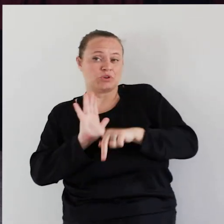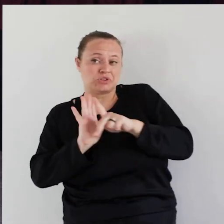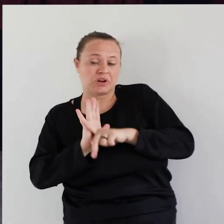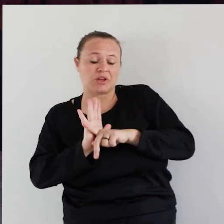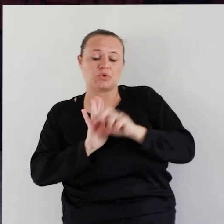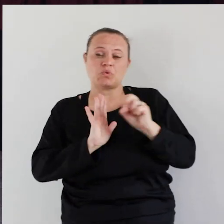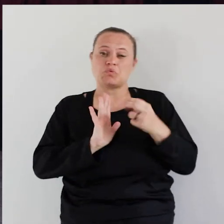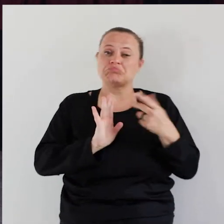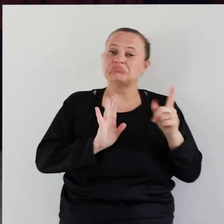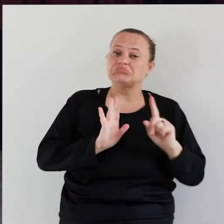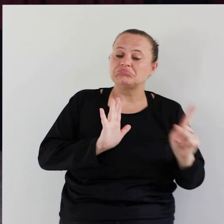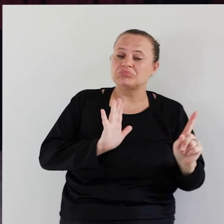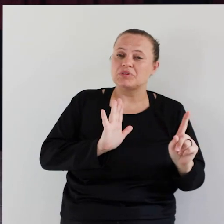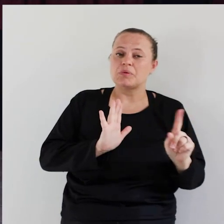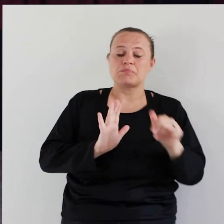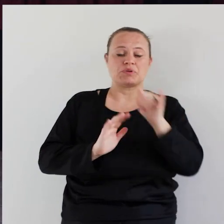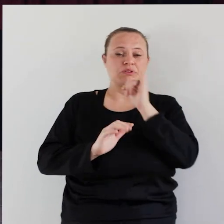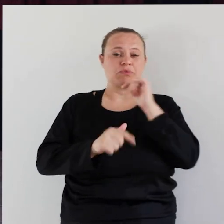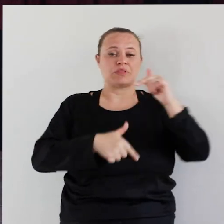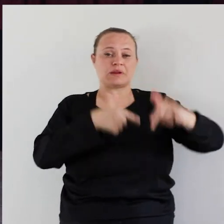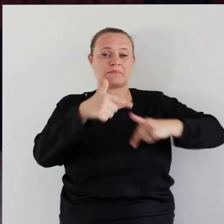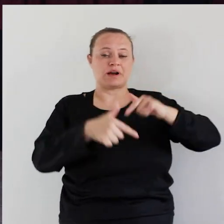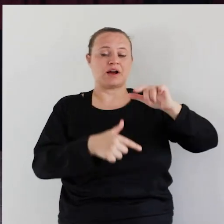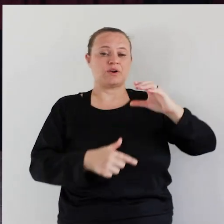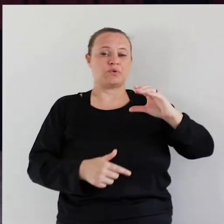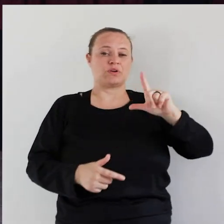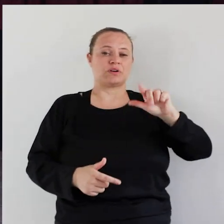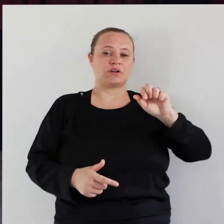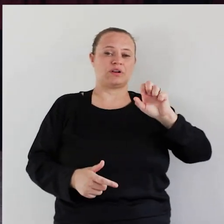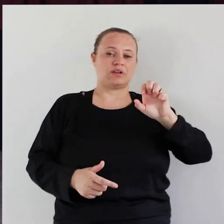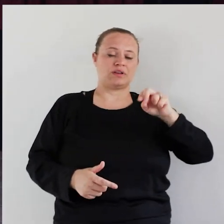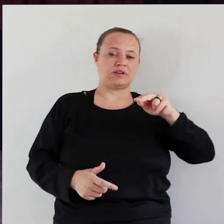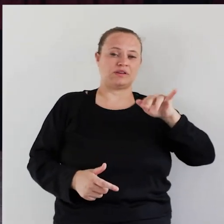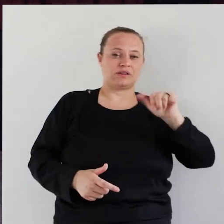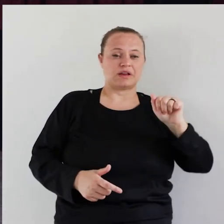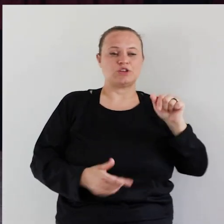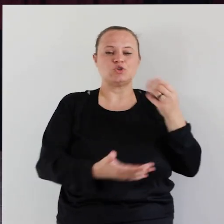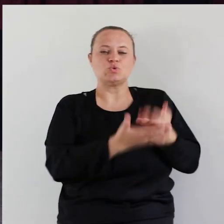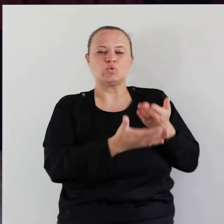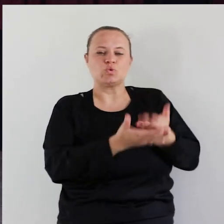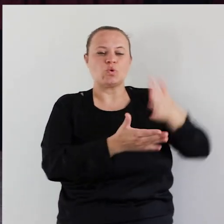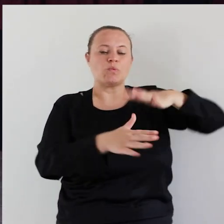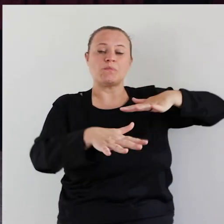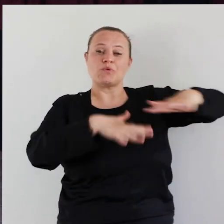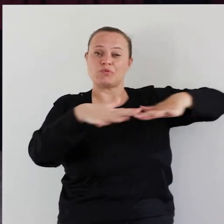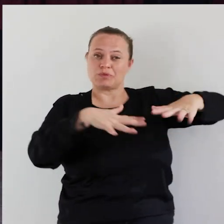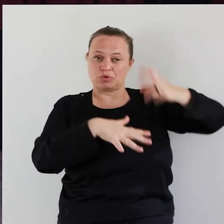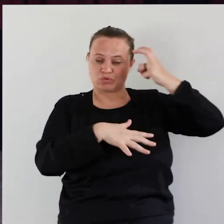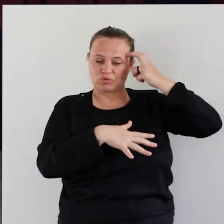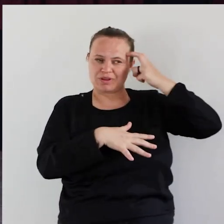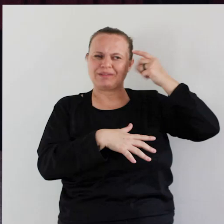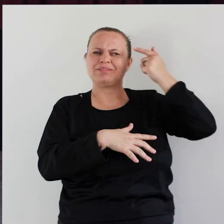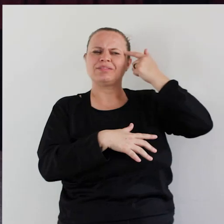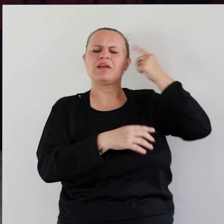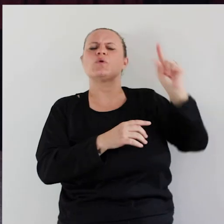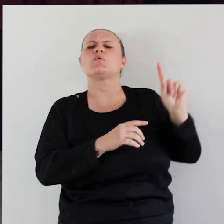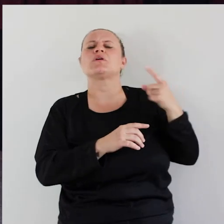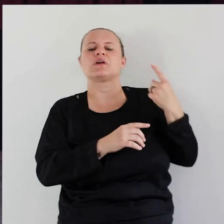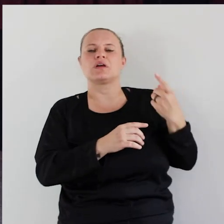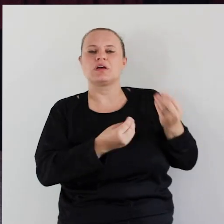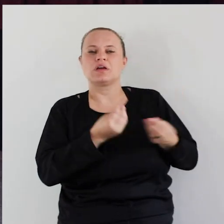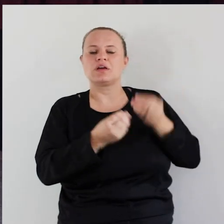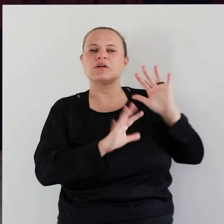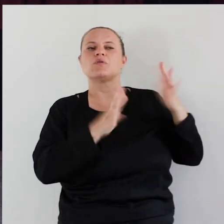caso da possibilidade de realização de projetos. O trabalho da Clênia, quando analisou o